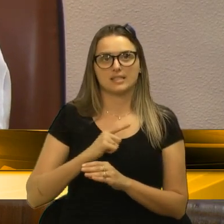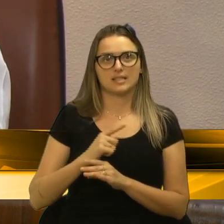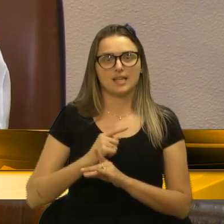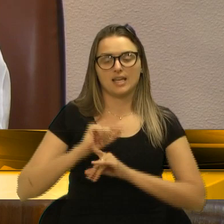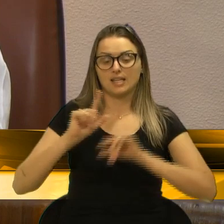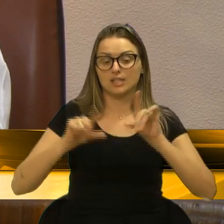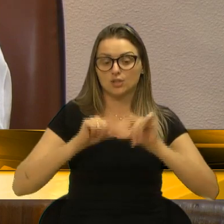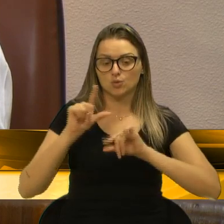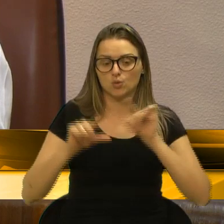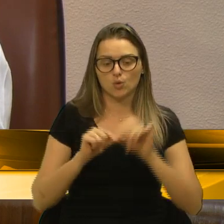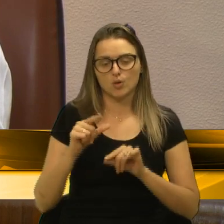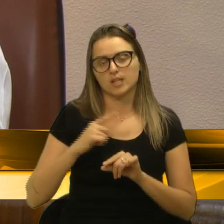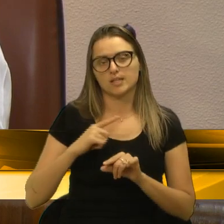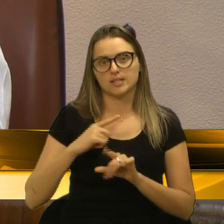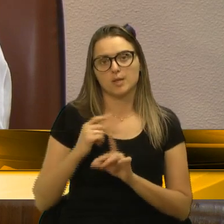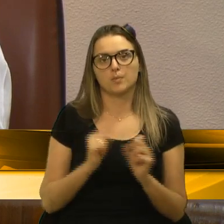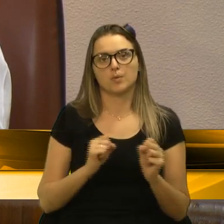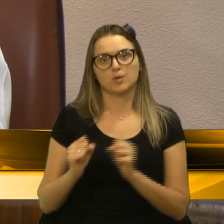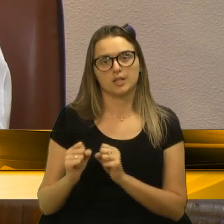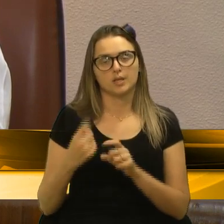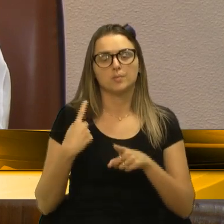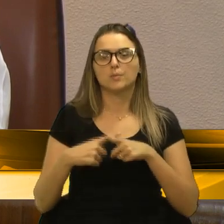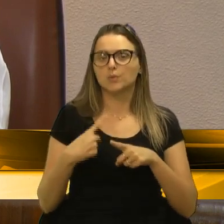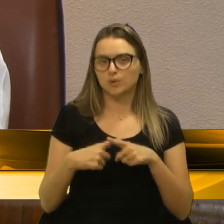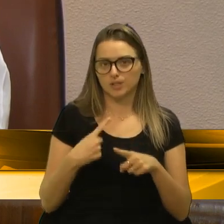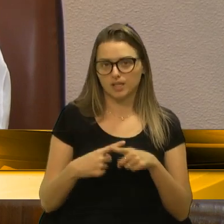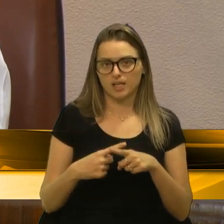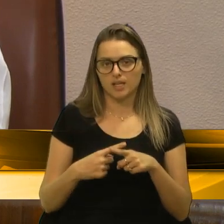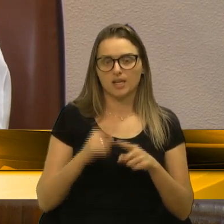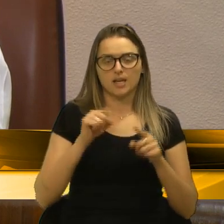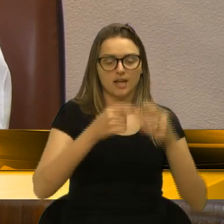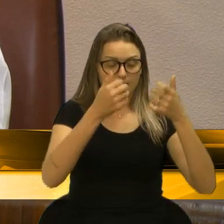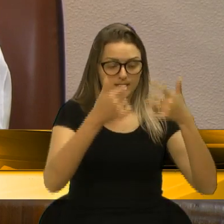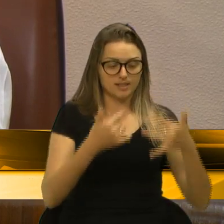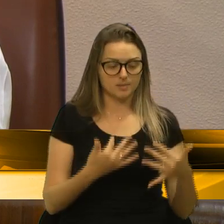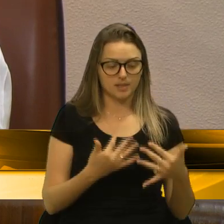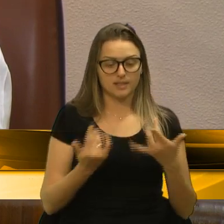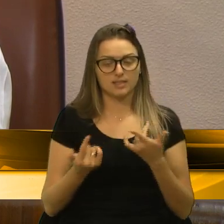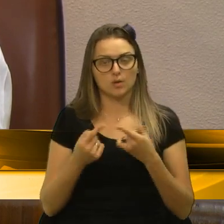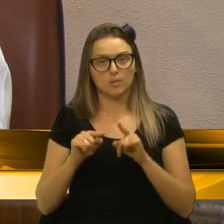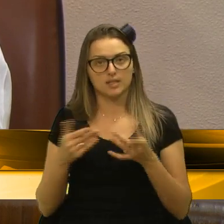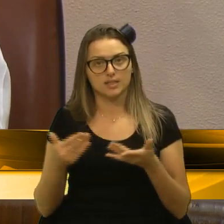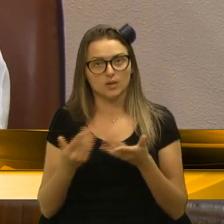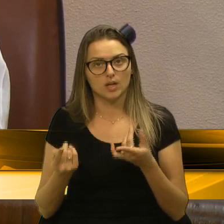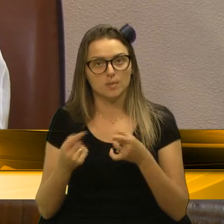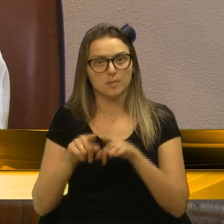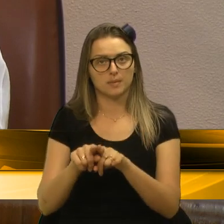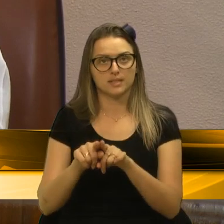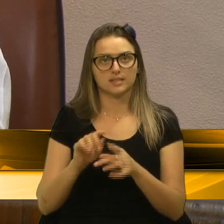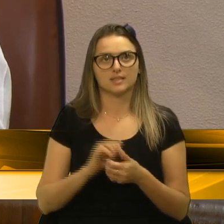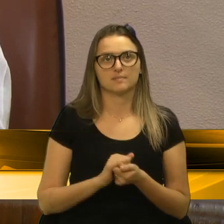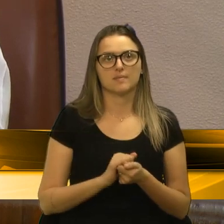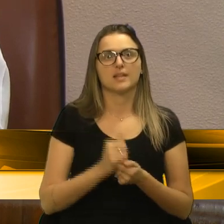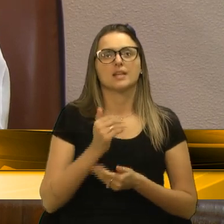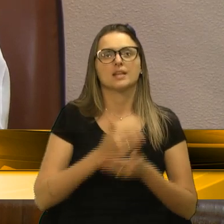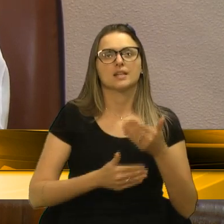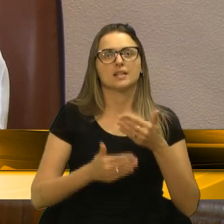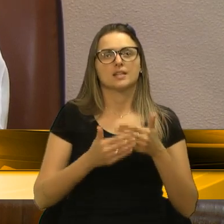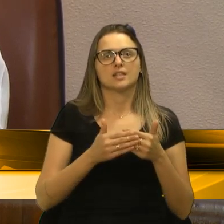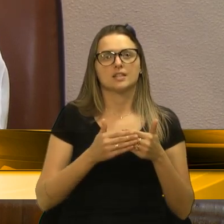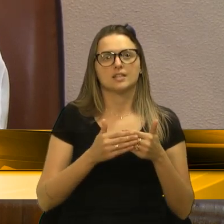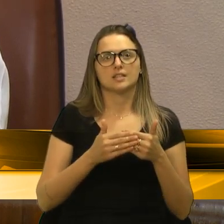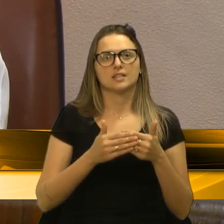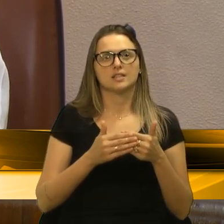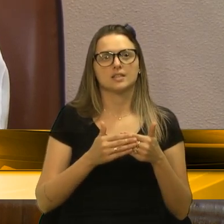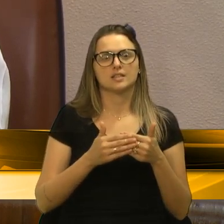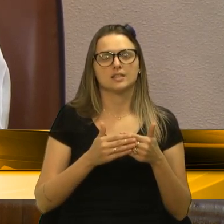decisória reduzida, uma vez que passa de discricionária para vinculada. Nesta toada, cita o Conselho Municipal